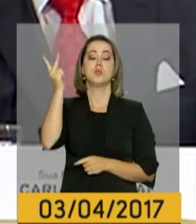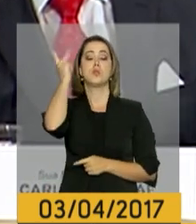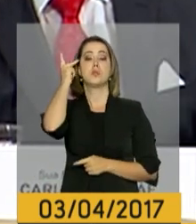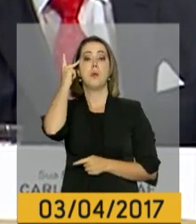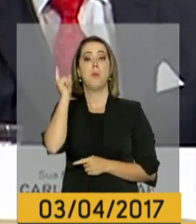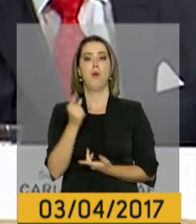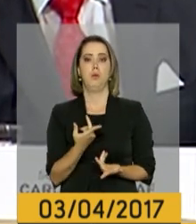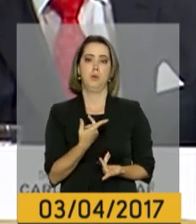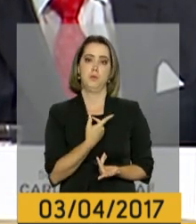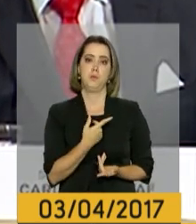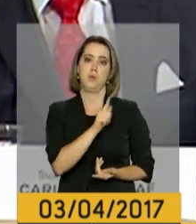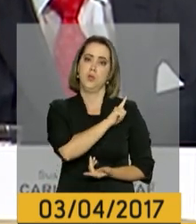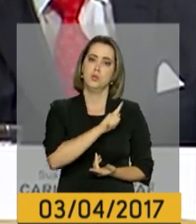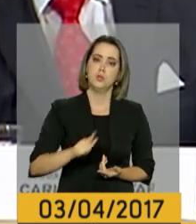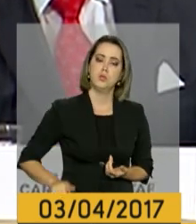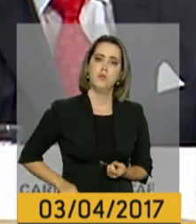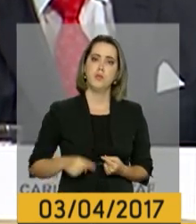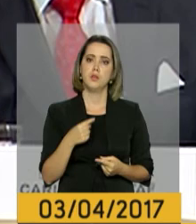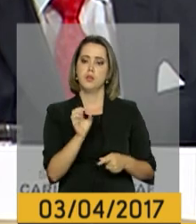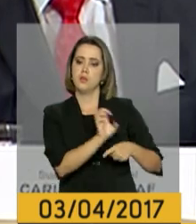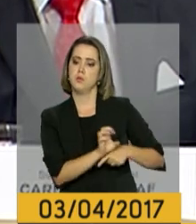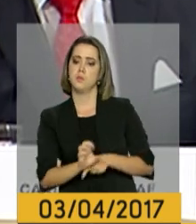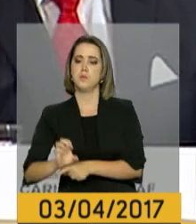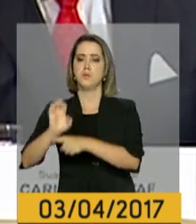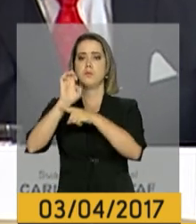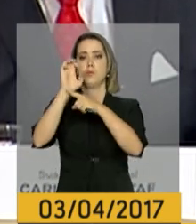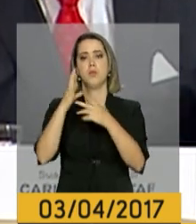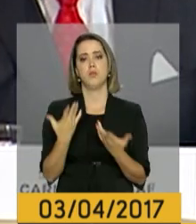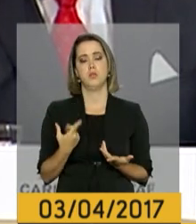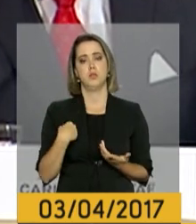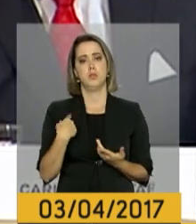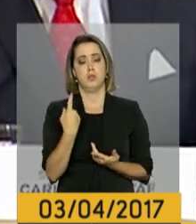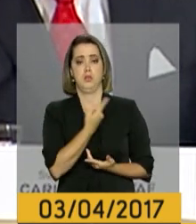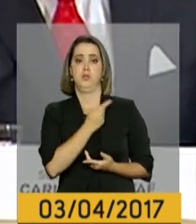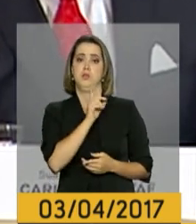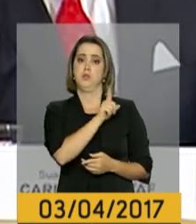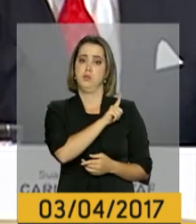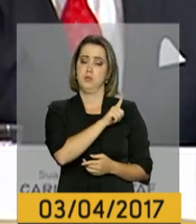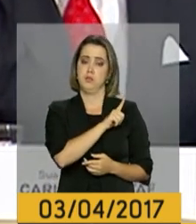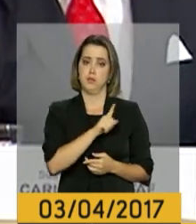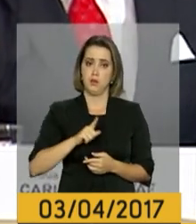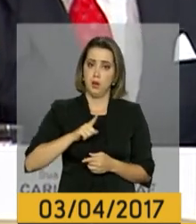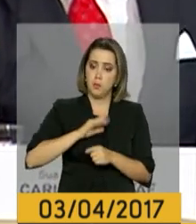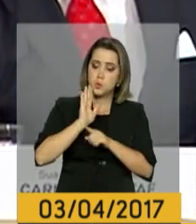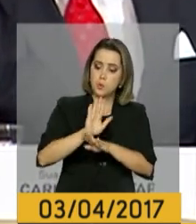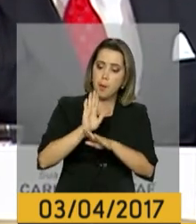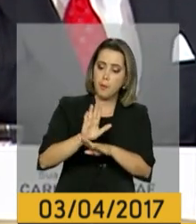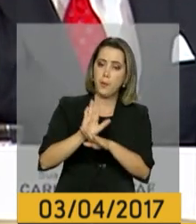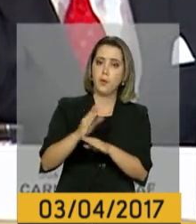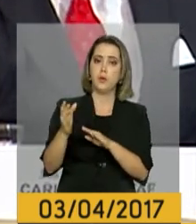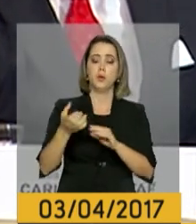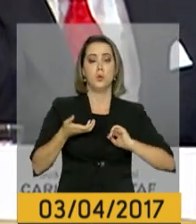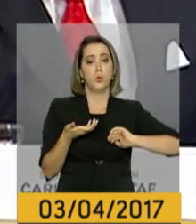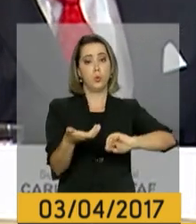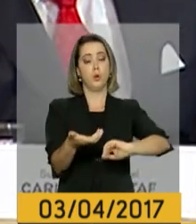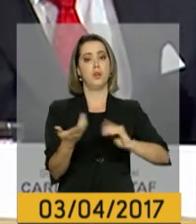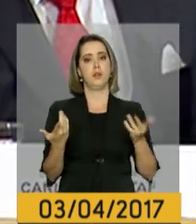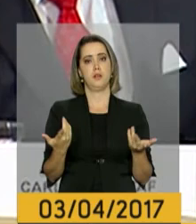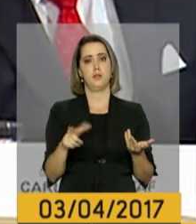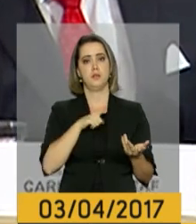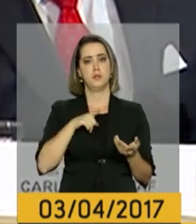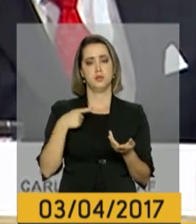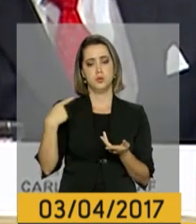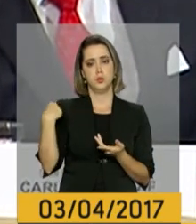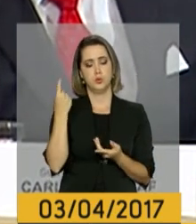temos o apoio dos governadores do Estado brasileiro, temos o apoio do Congresso Nacional e traçamos como